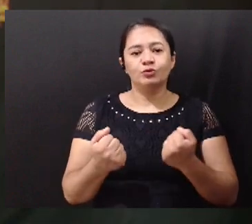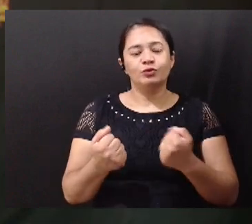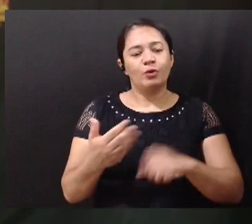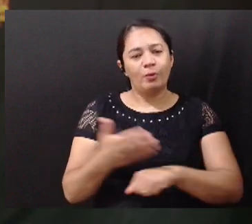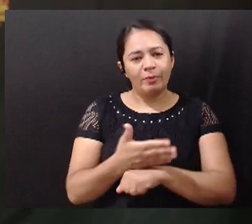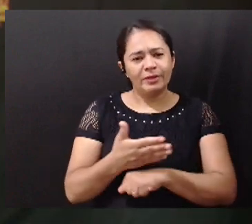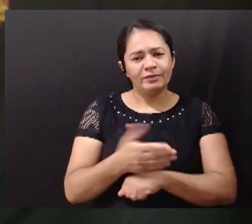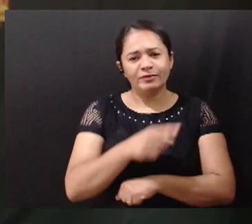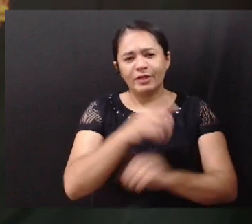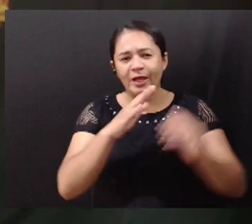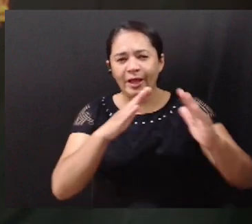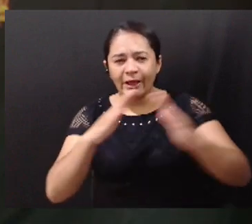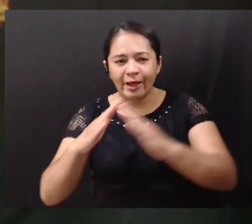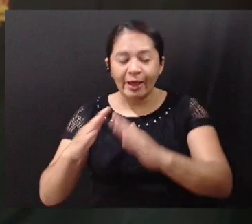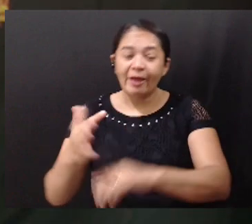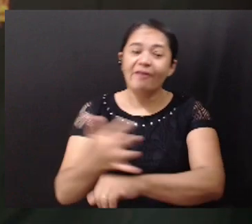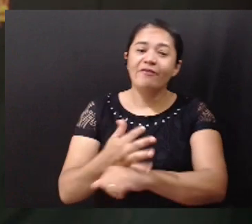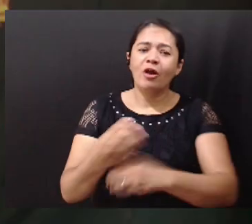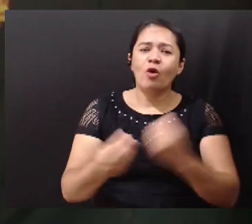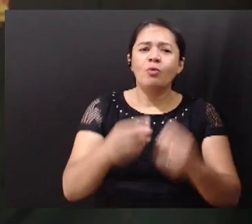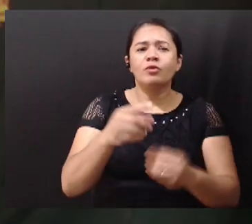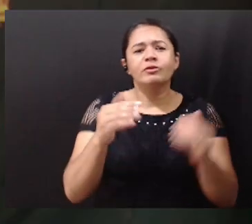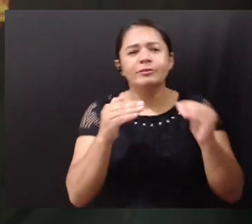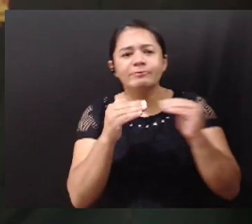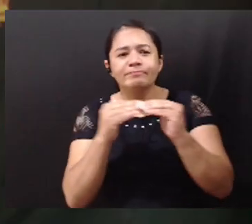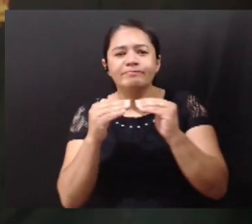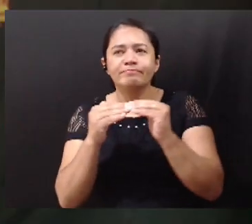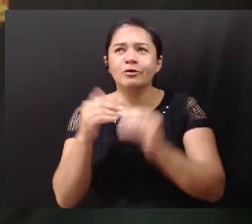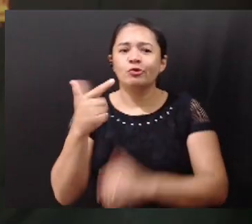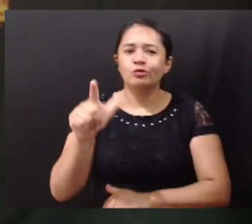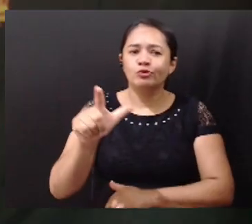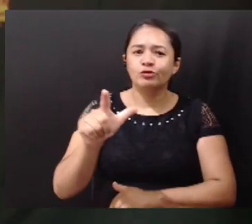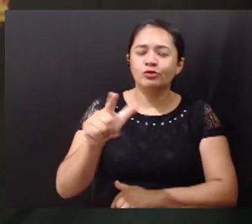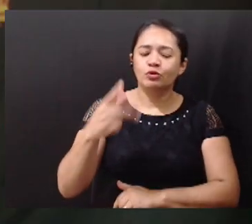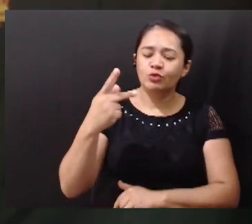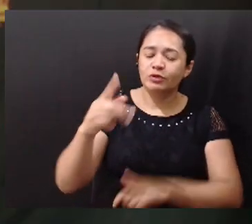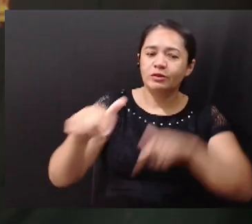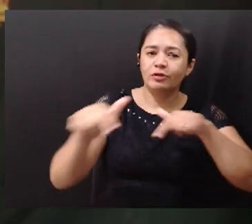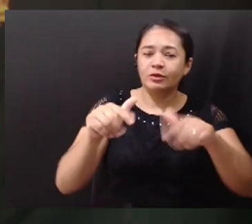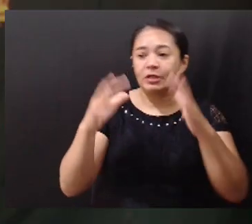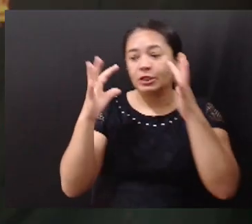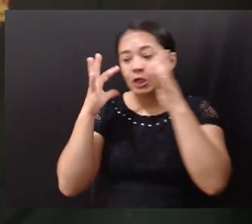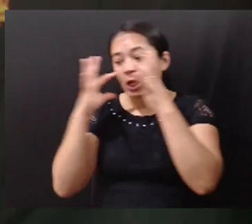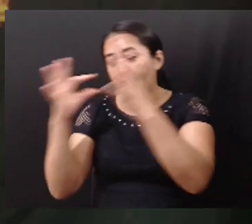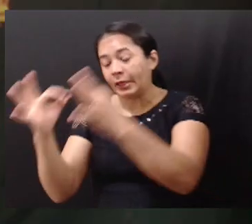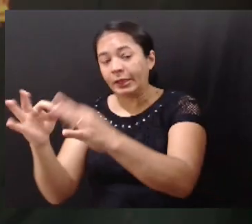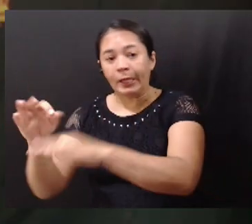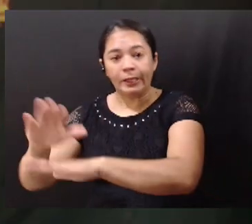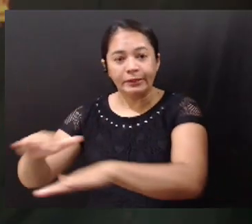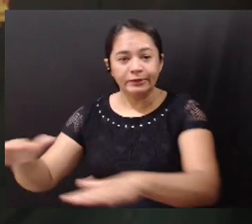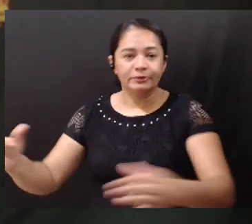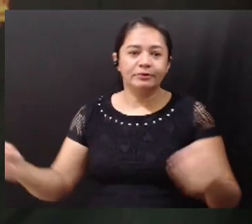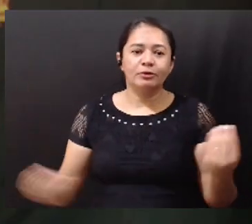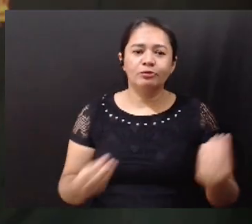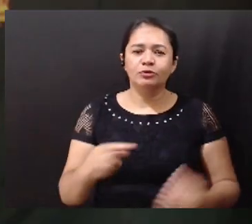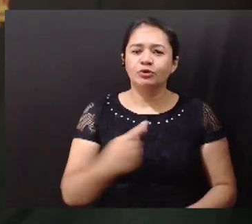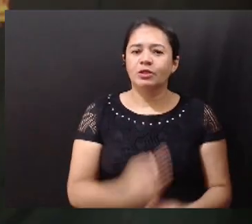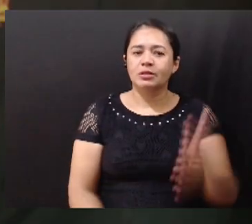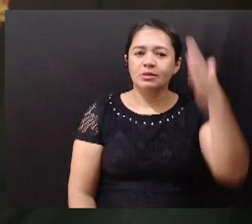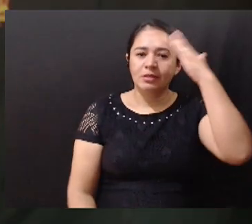tá de férias, como é que você está conciliando o seu trabalho, né, com a atenção com as crianças? E a gente sabe que a criança, ela